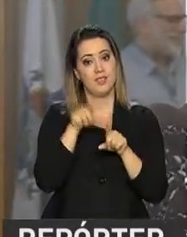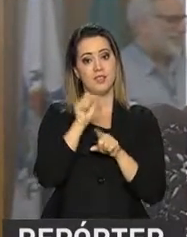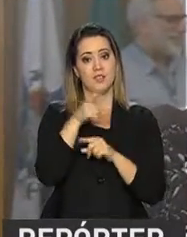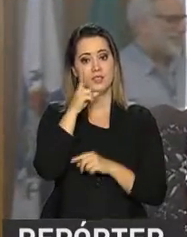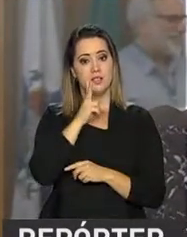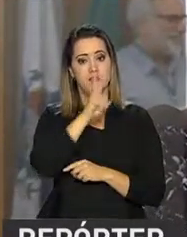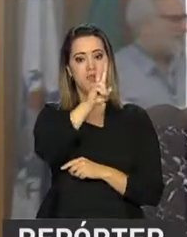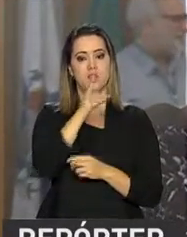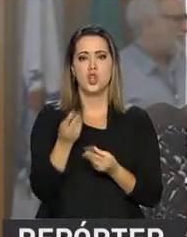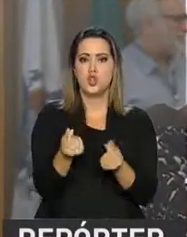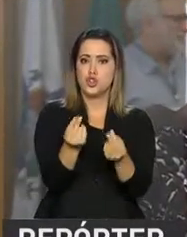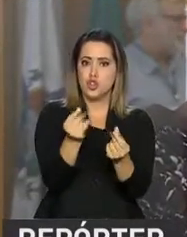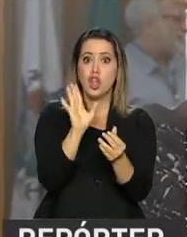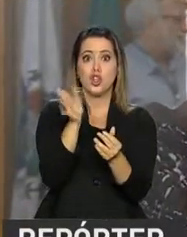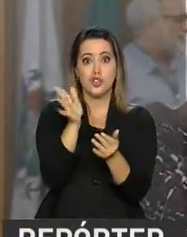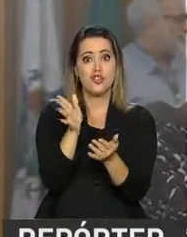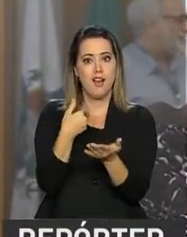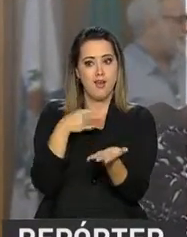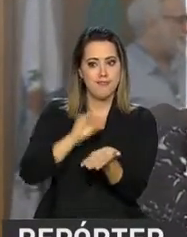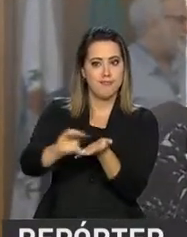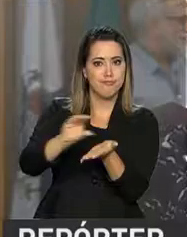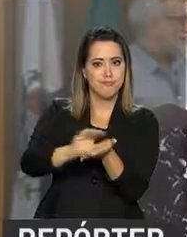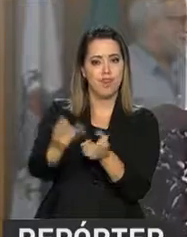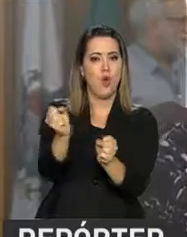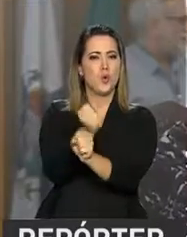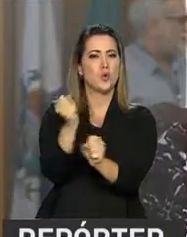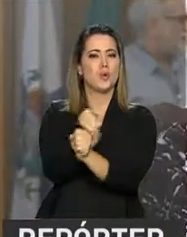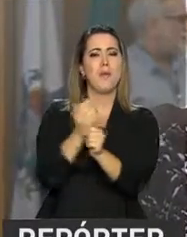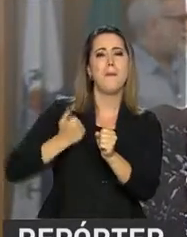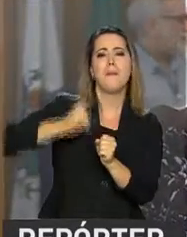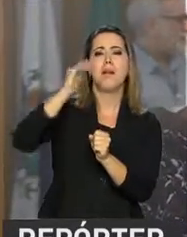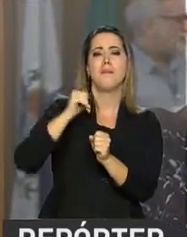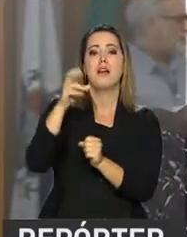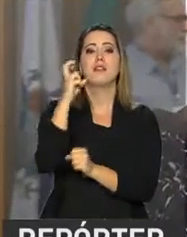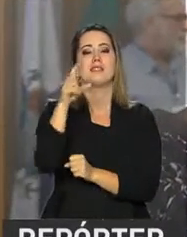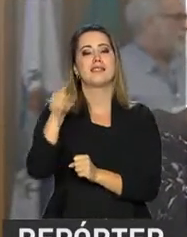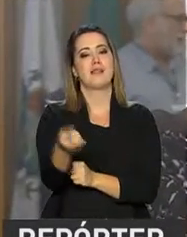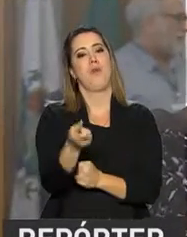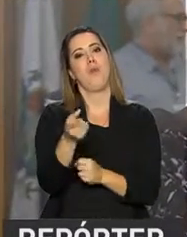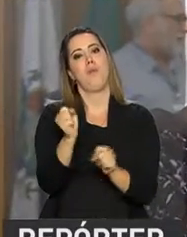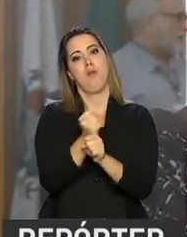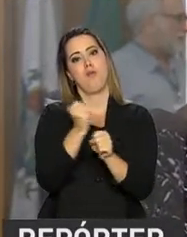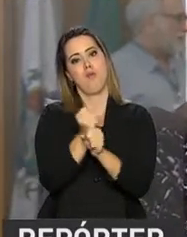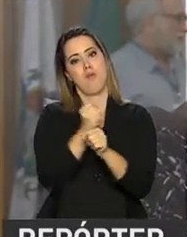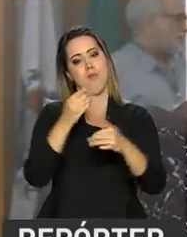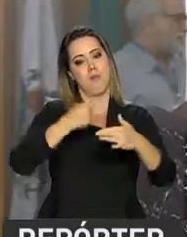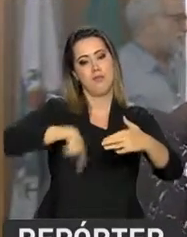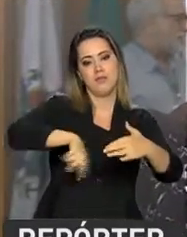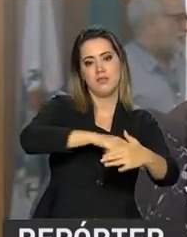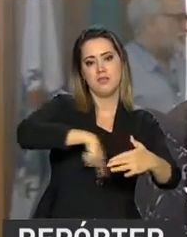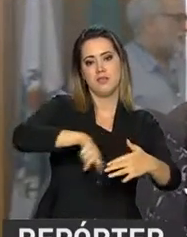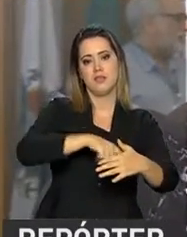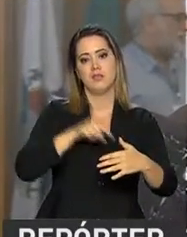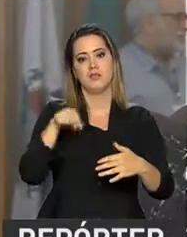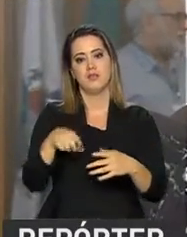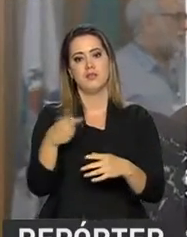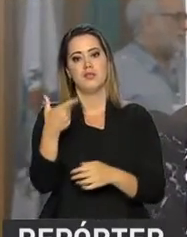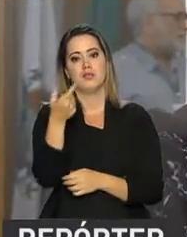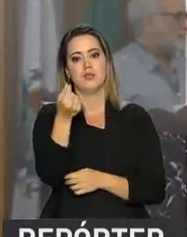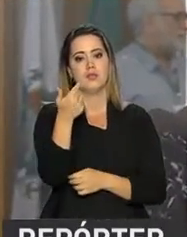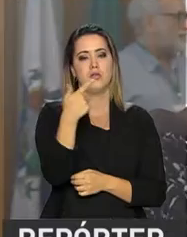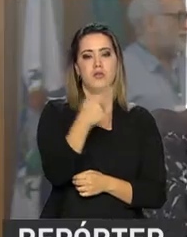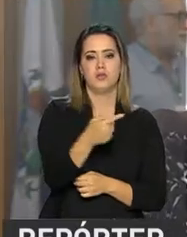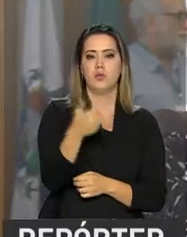invista recursos reservados para construir mais cinco mil cisternas pra dentro ano de 2017